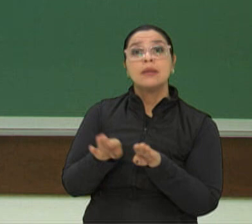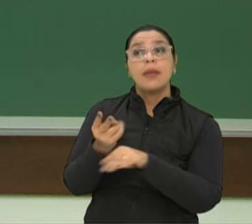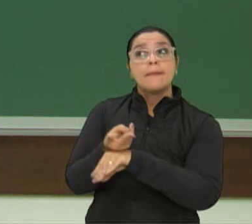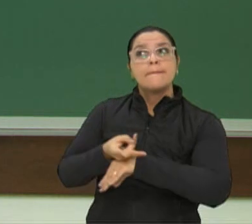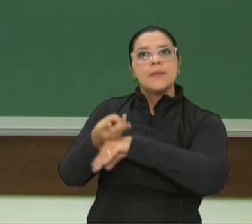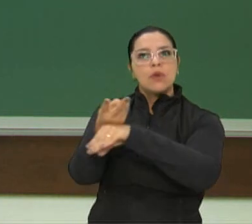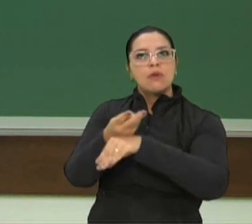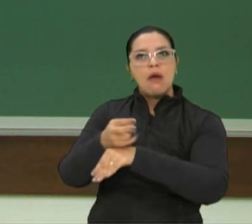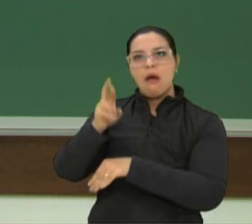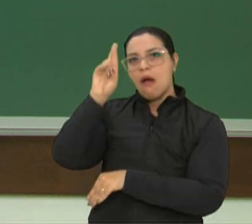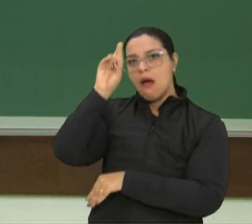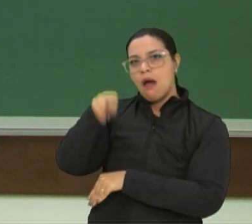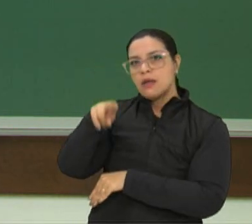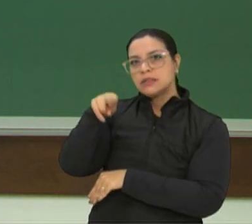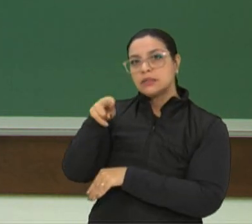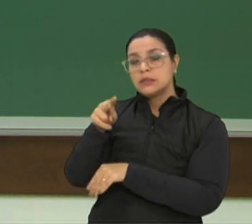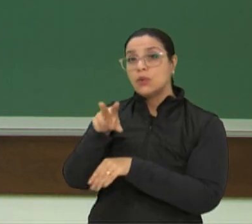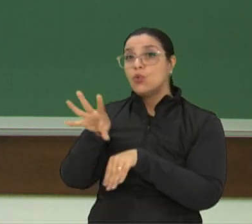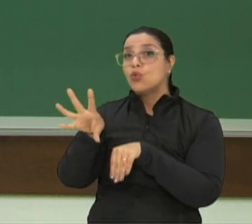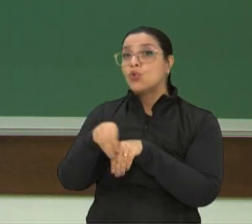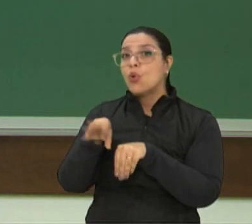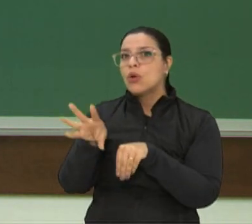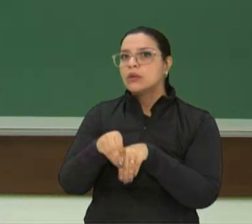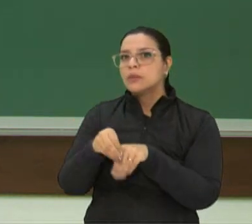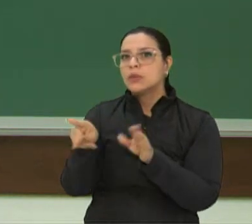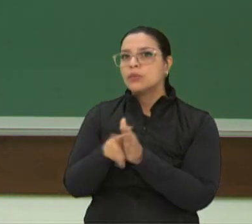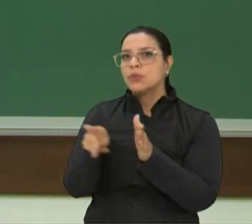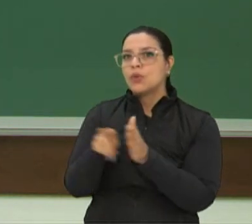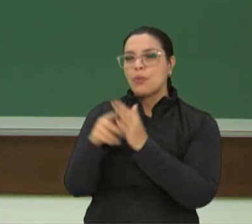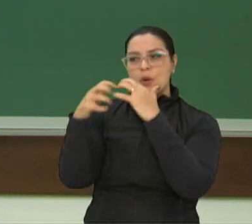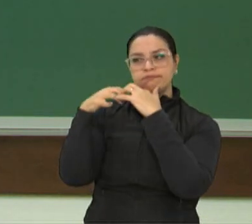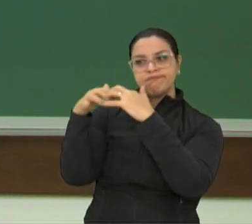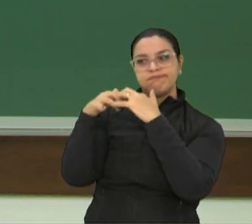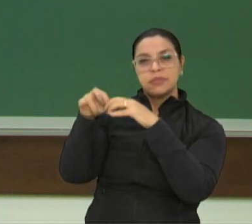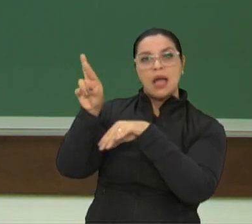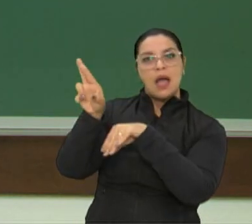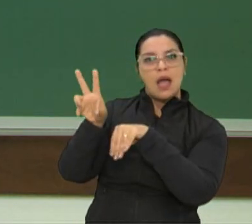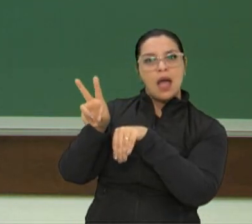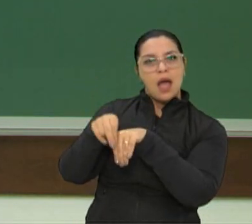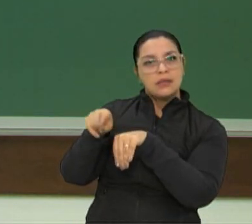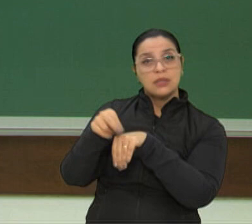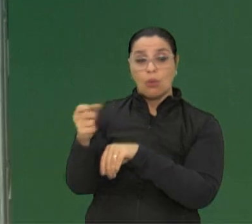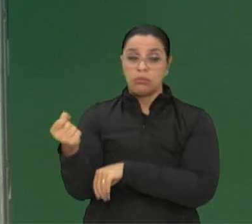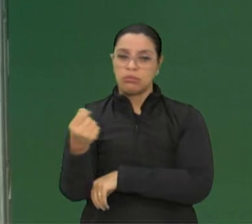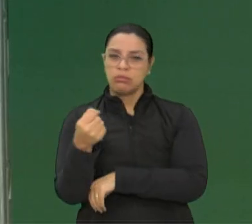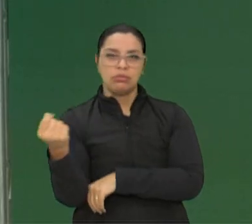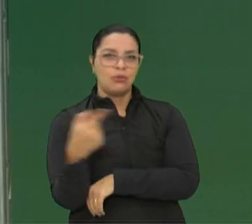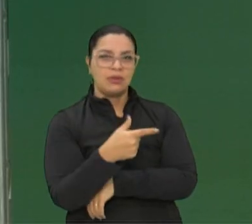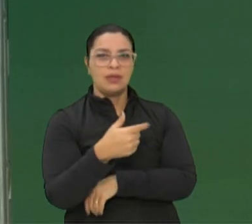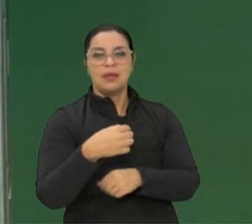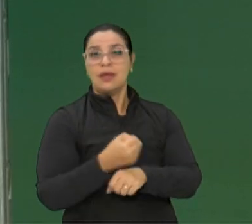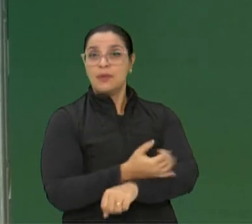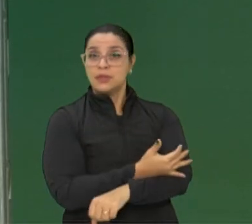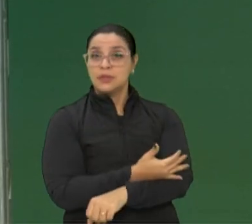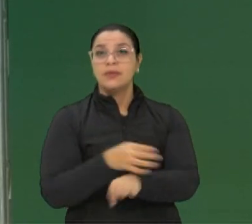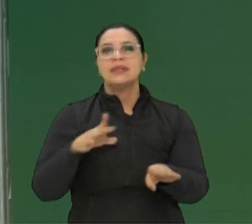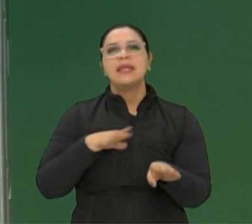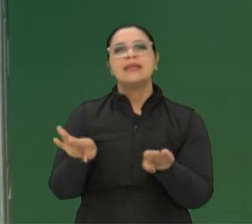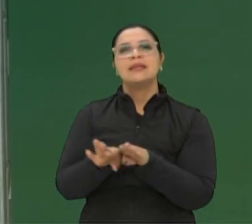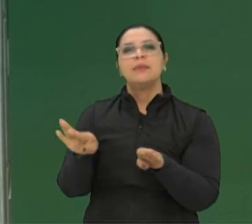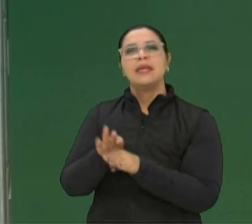na busca do conhecimento. Ou seja, a valorização da razão em detrimento das emoções. Que nós temos no Agostinho ou